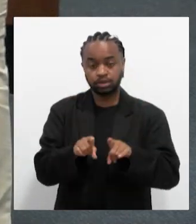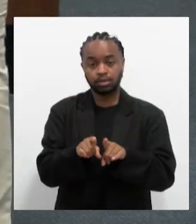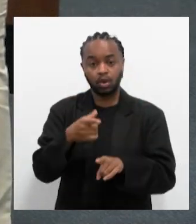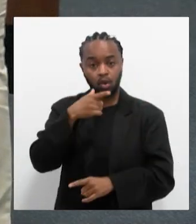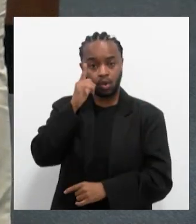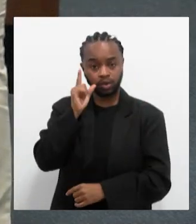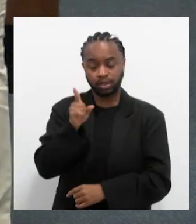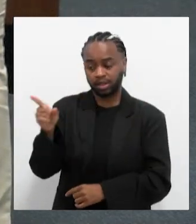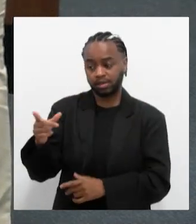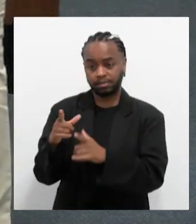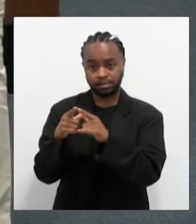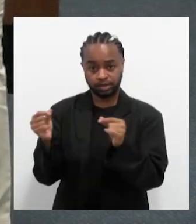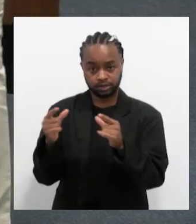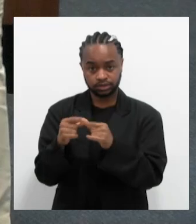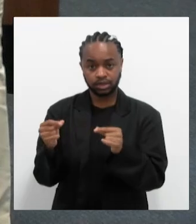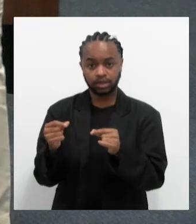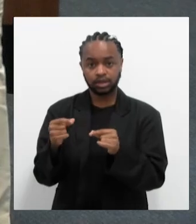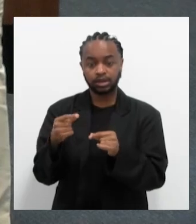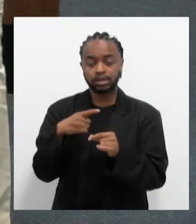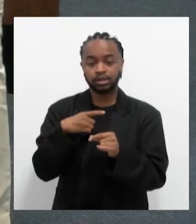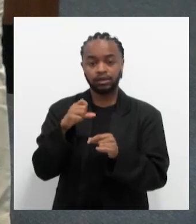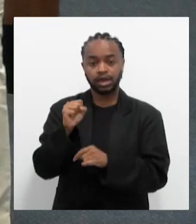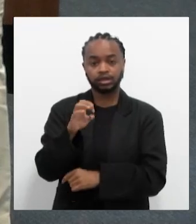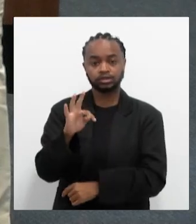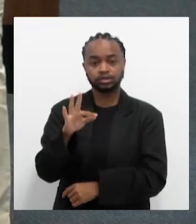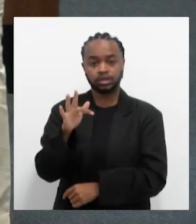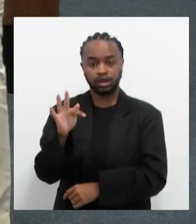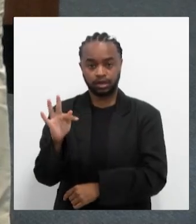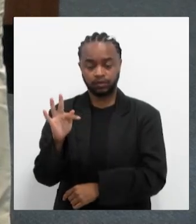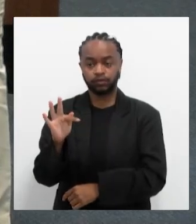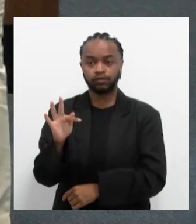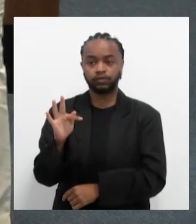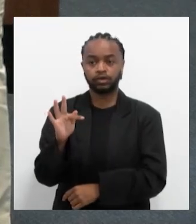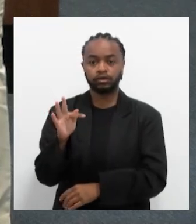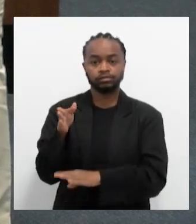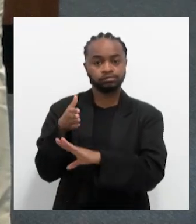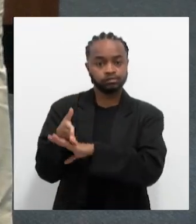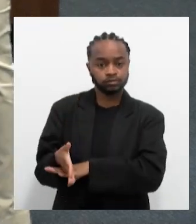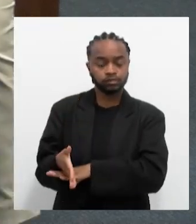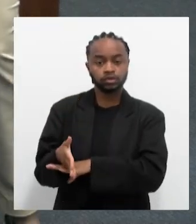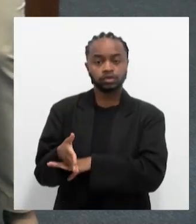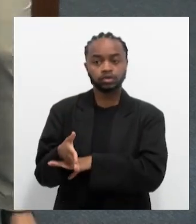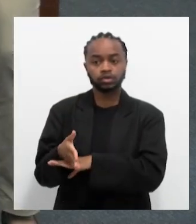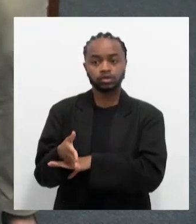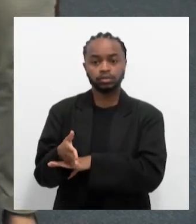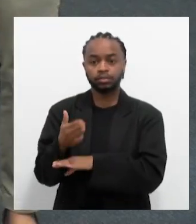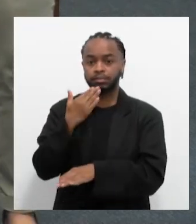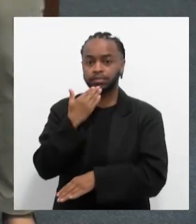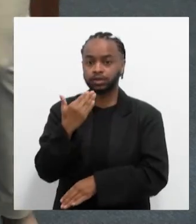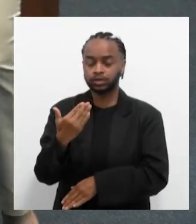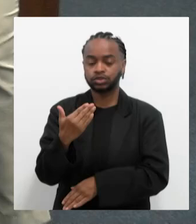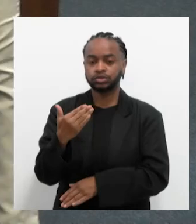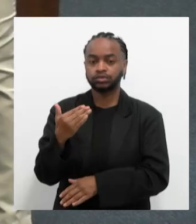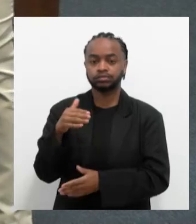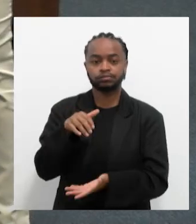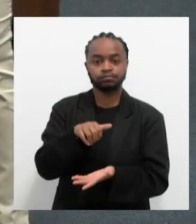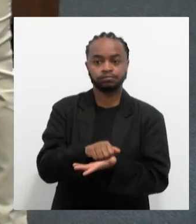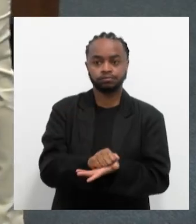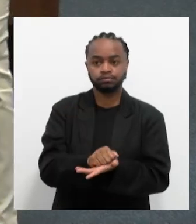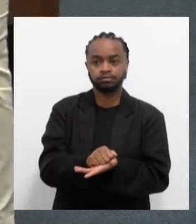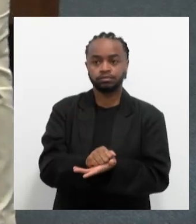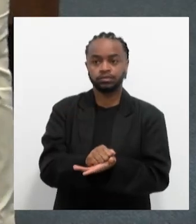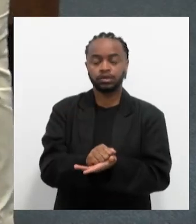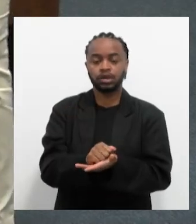ainda em Brasília, a gente esteve no Supremo Tribunal Federal, onde a gente entrou como um pedido de ser reconhecido como amicus